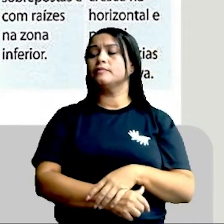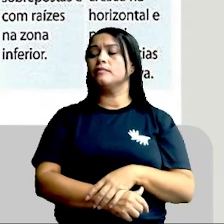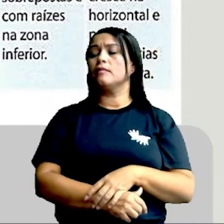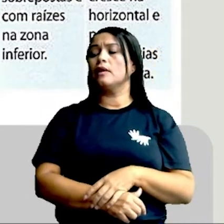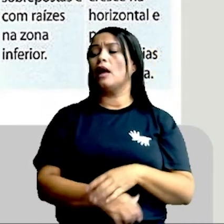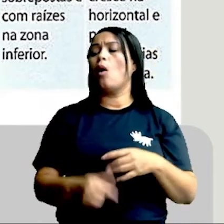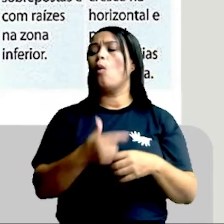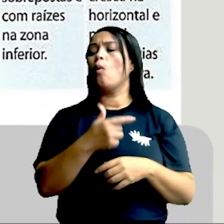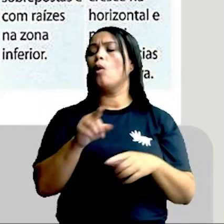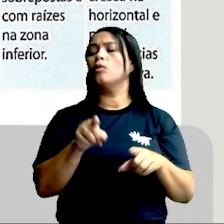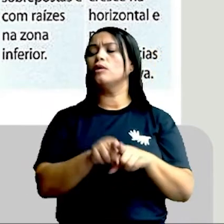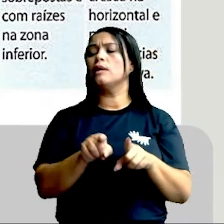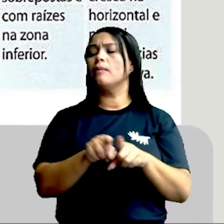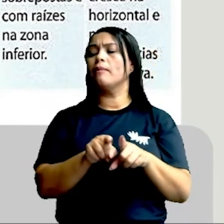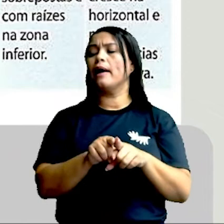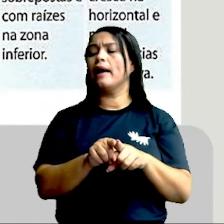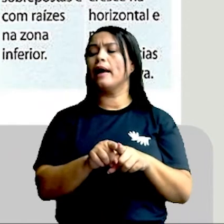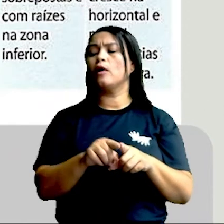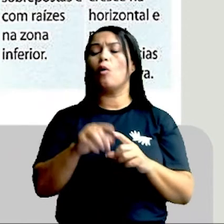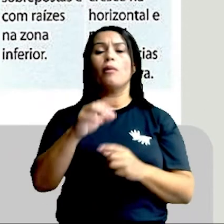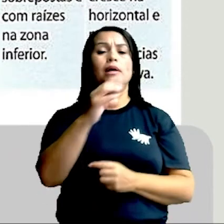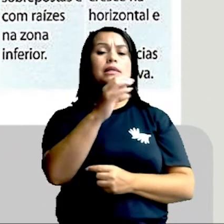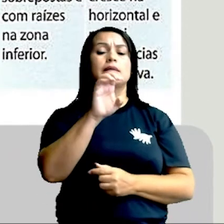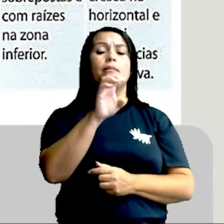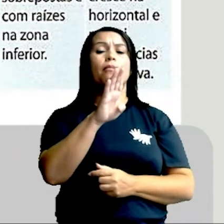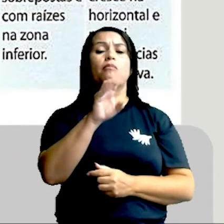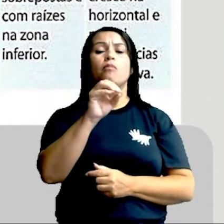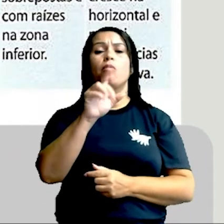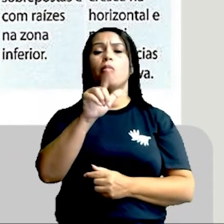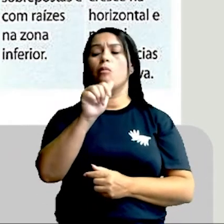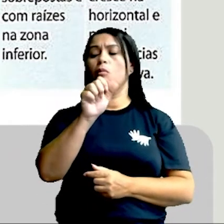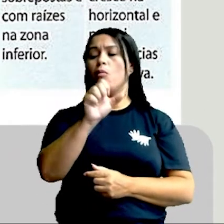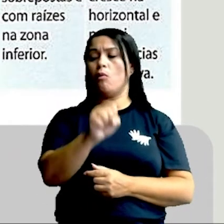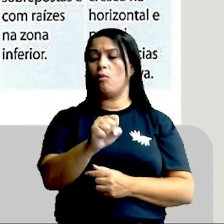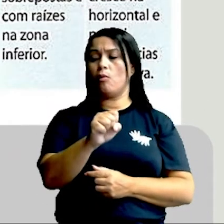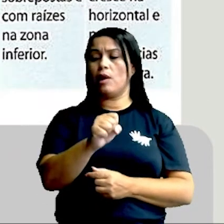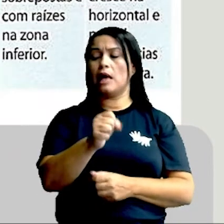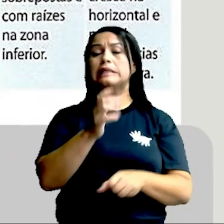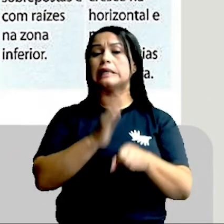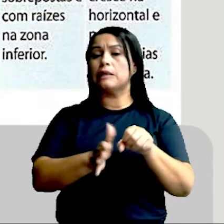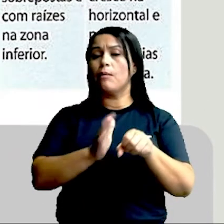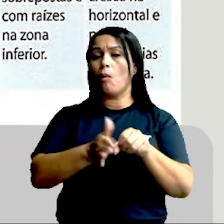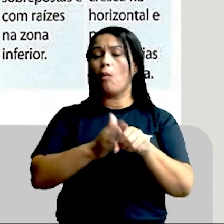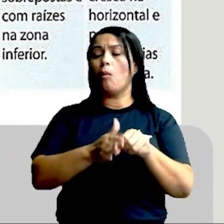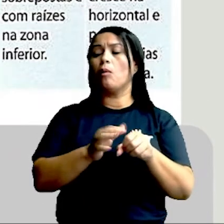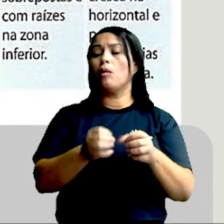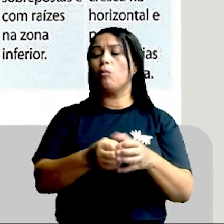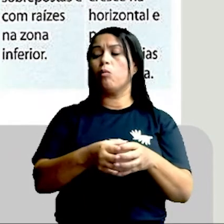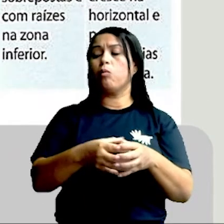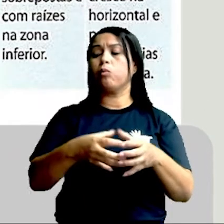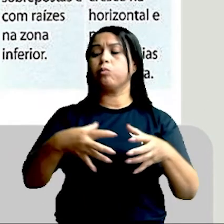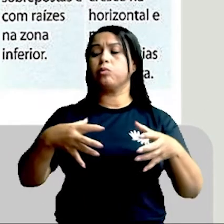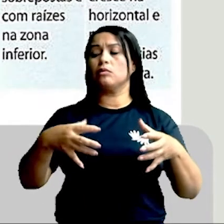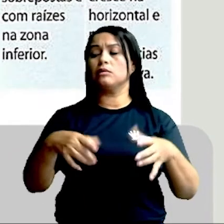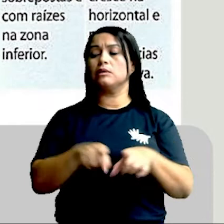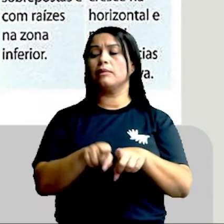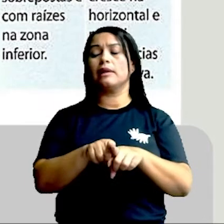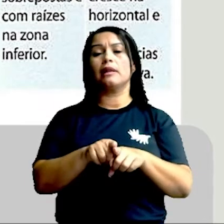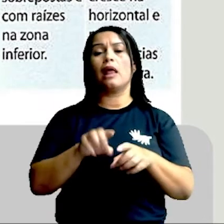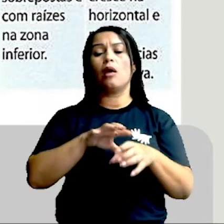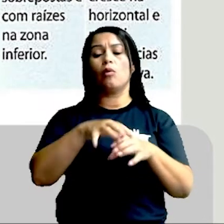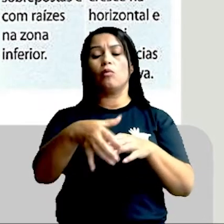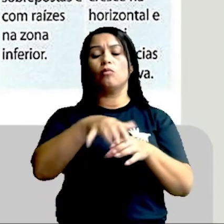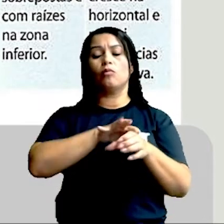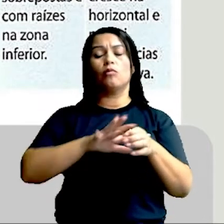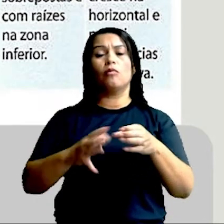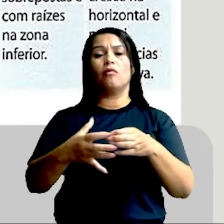tipo de caule, como o bulbo, como as cebolas, ele é volumoso, com folhas escamosas sobrepostas, com várias camadas, como o